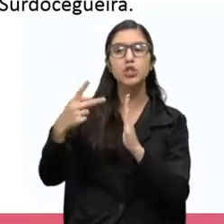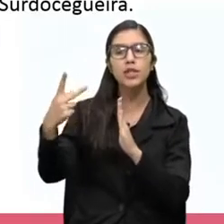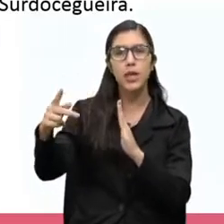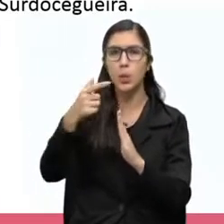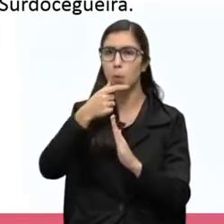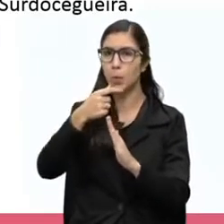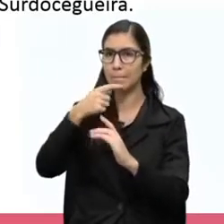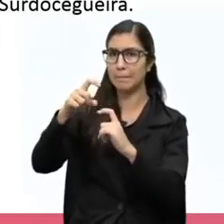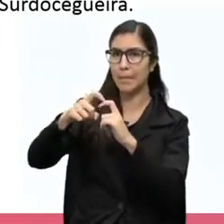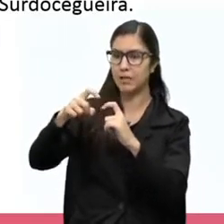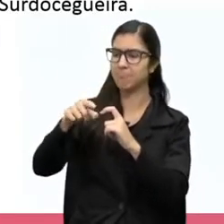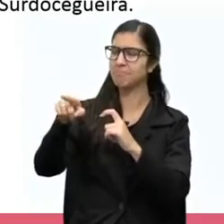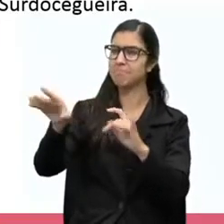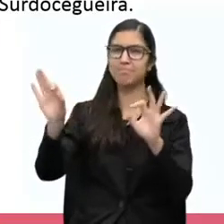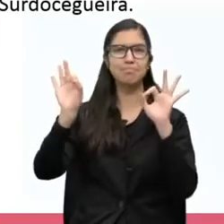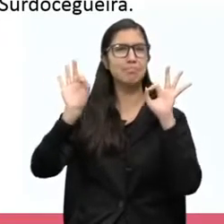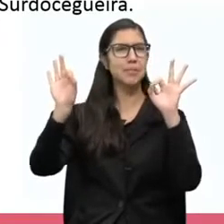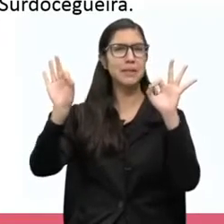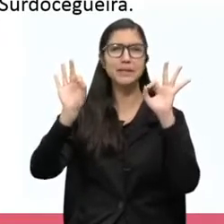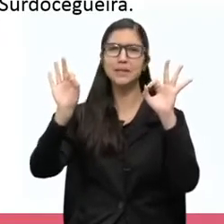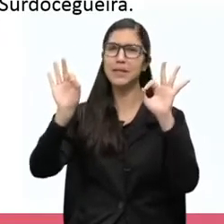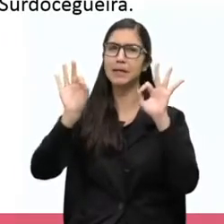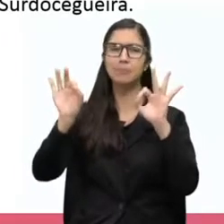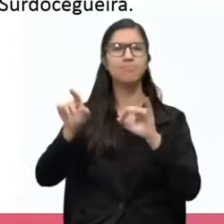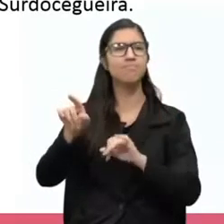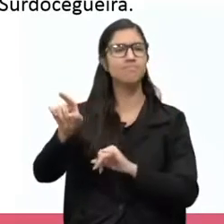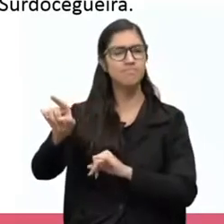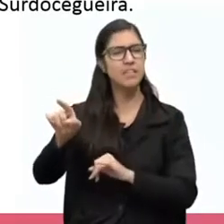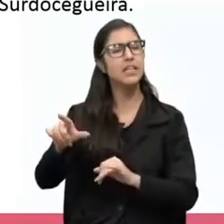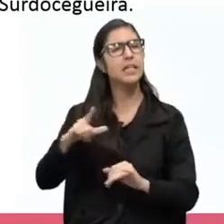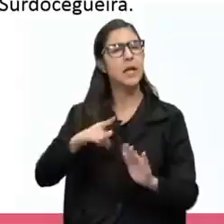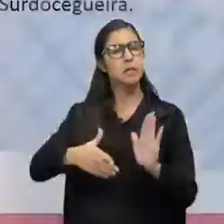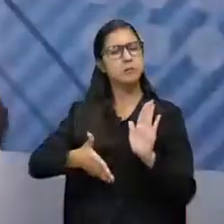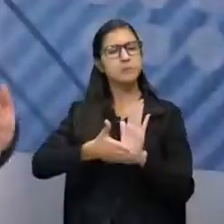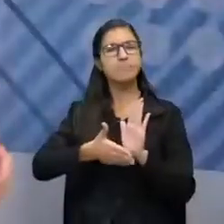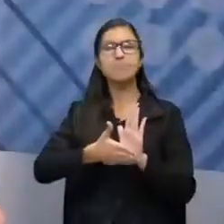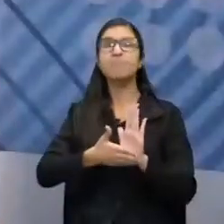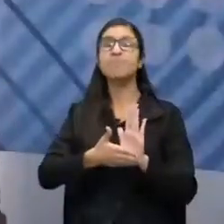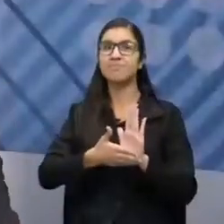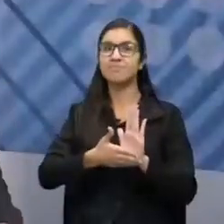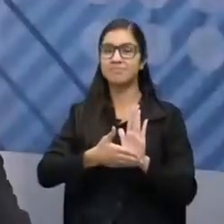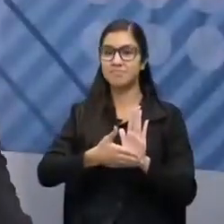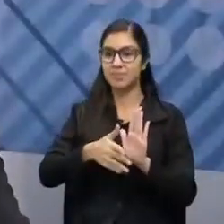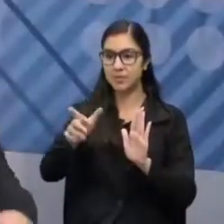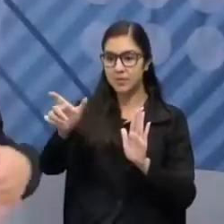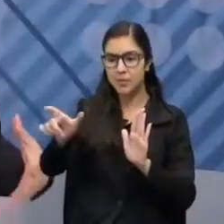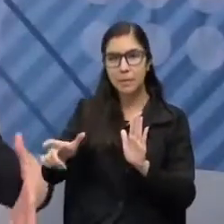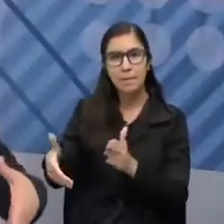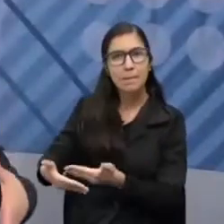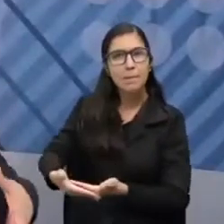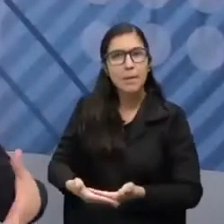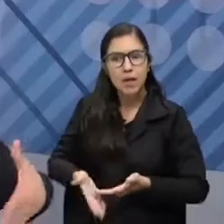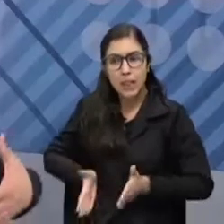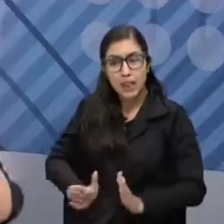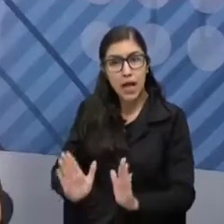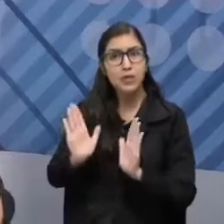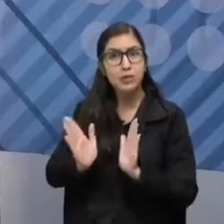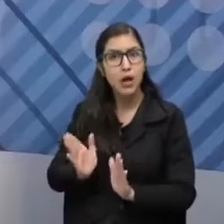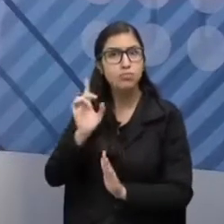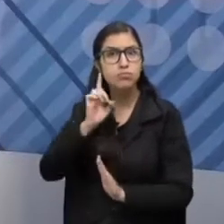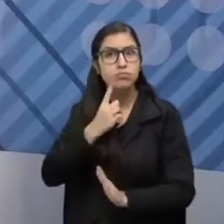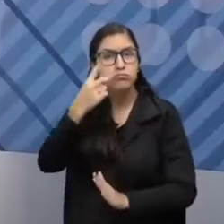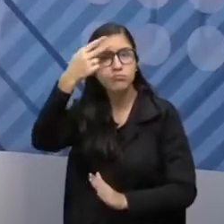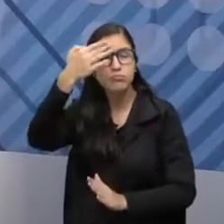tão especial que tem uma proposta para os bebês que nascem com